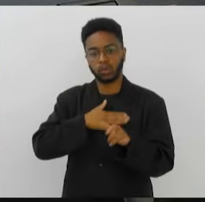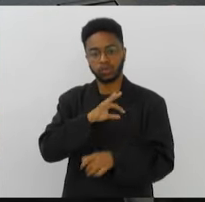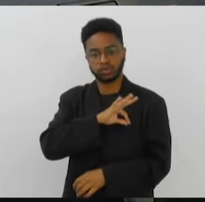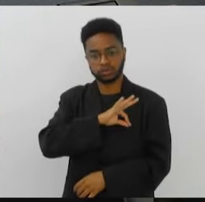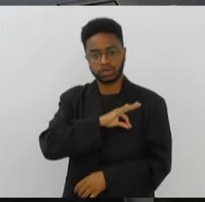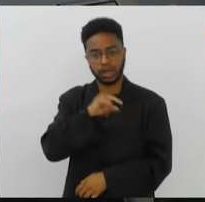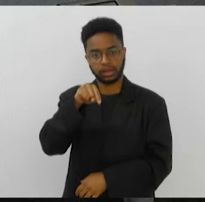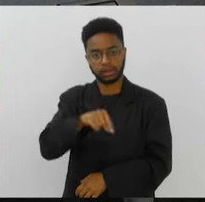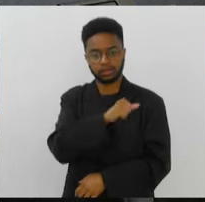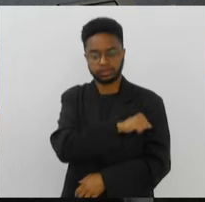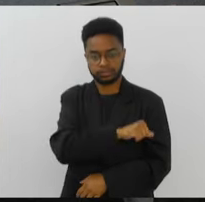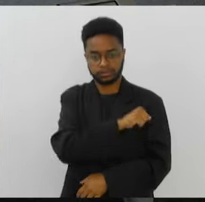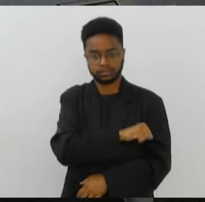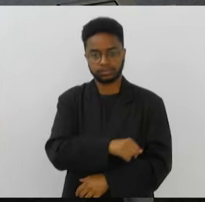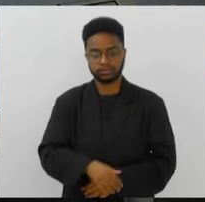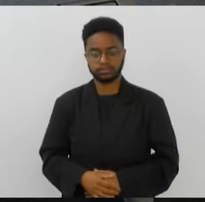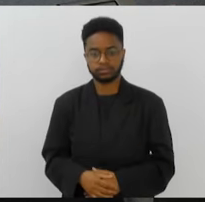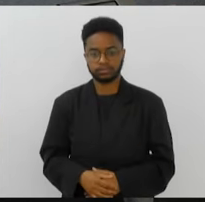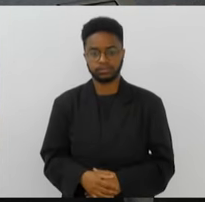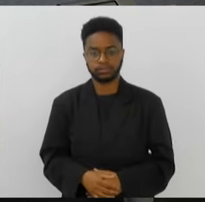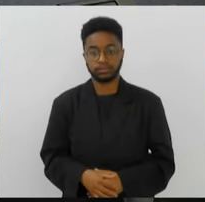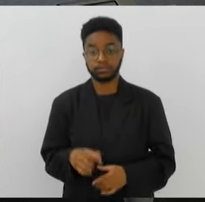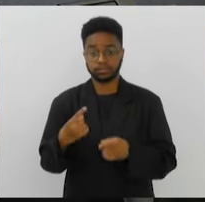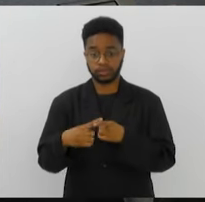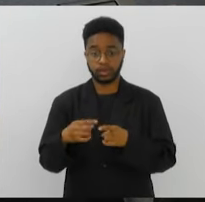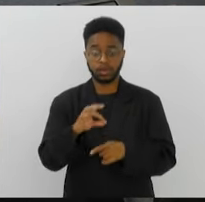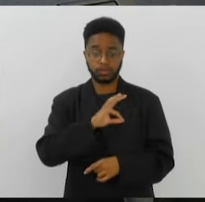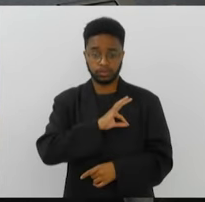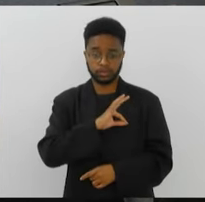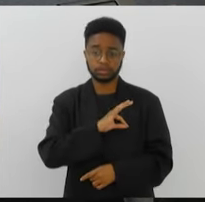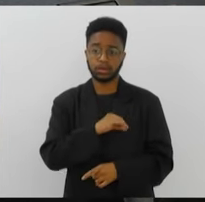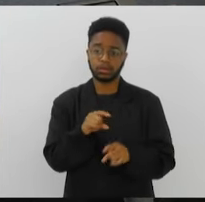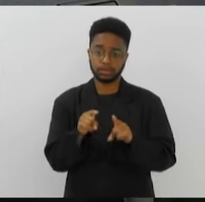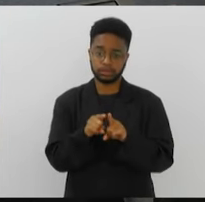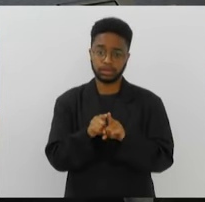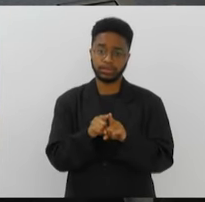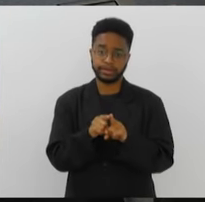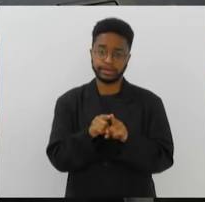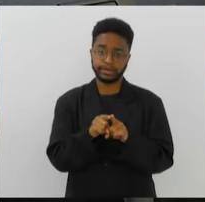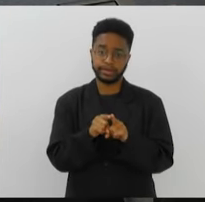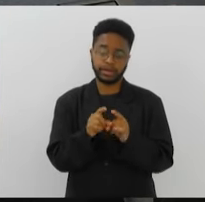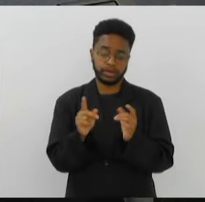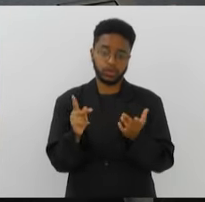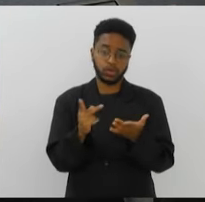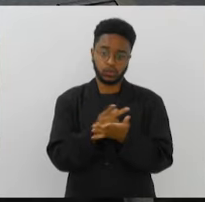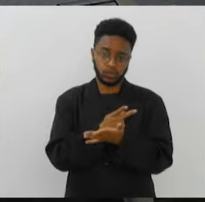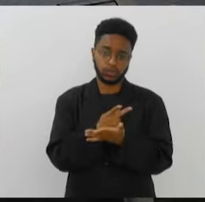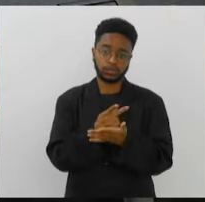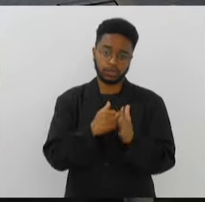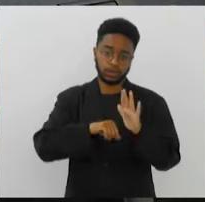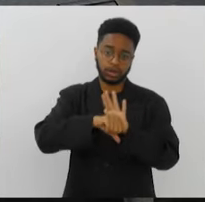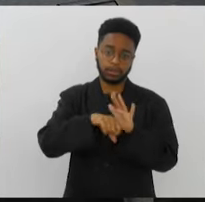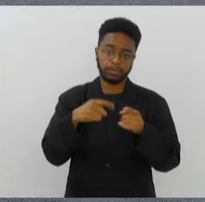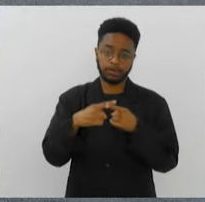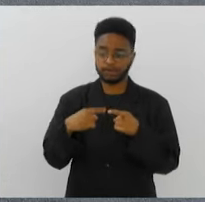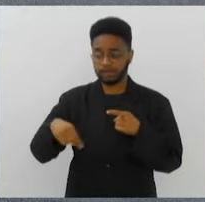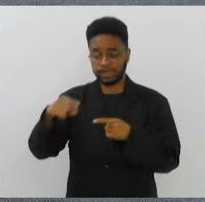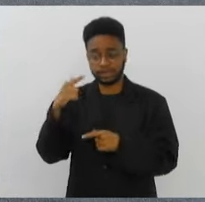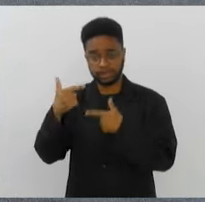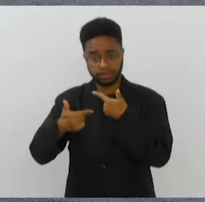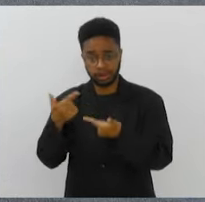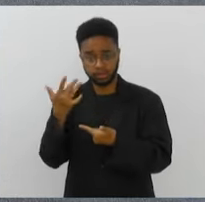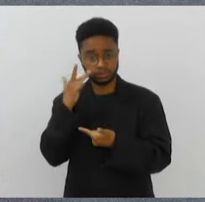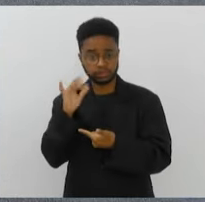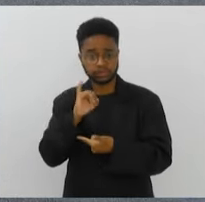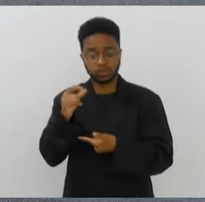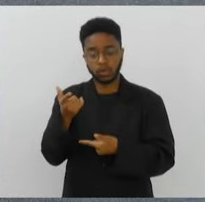do nosso Estado, que o policial está à mercê também da criminalidade. Ele vai trabalhar hoje e não sabe se ele vai voltar para casa